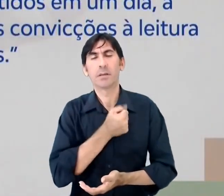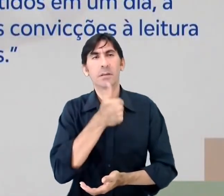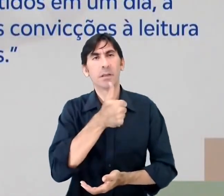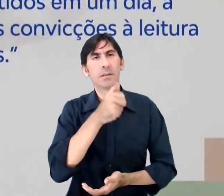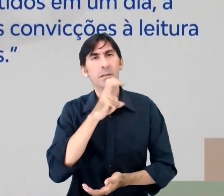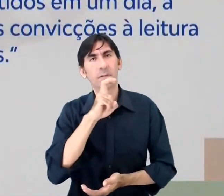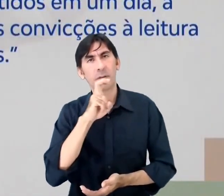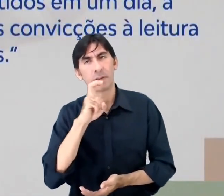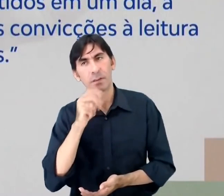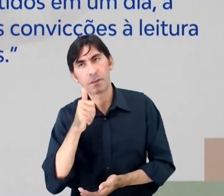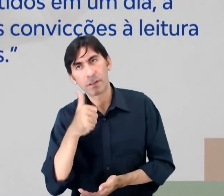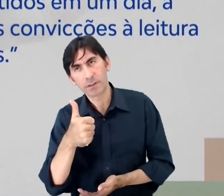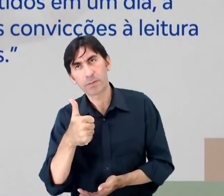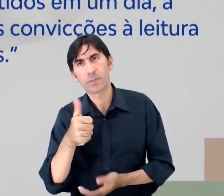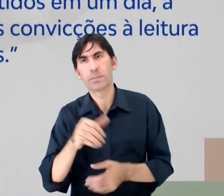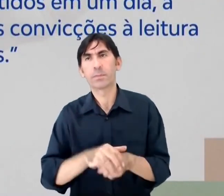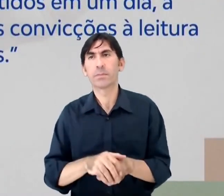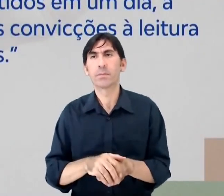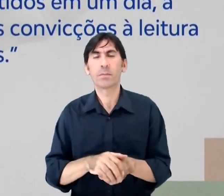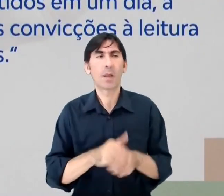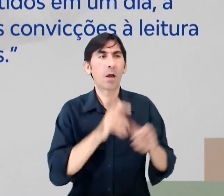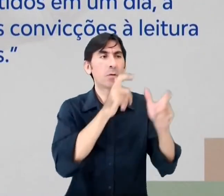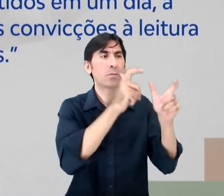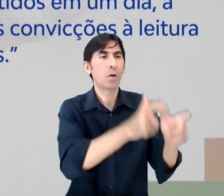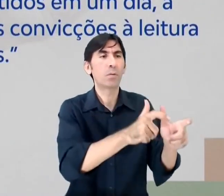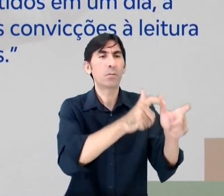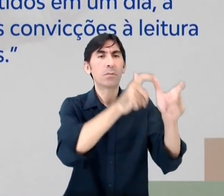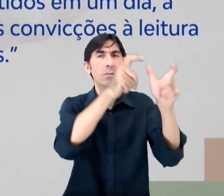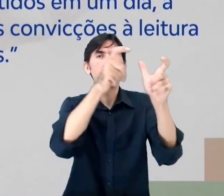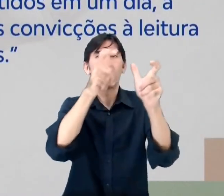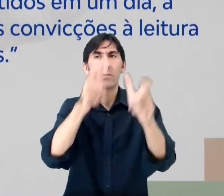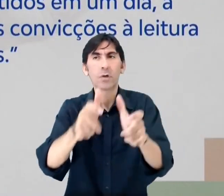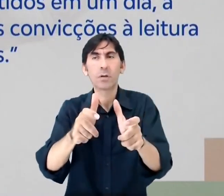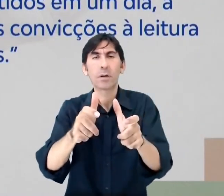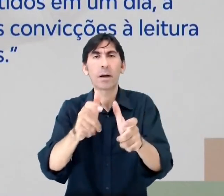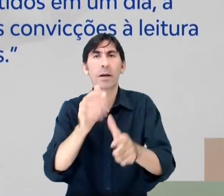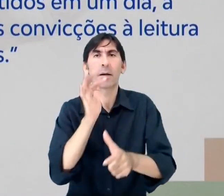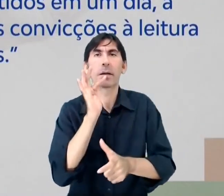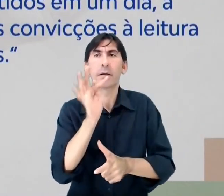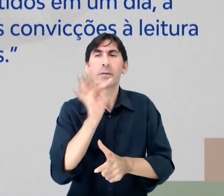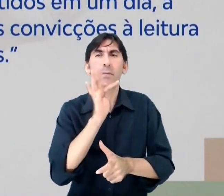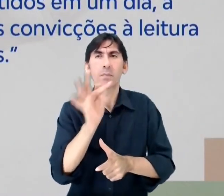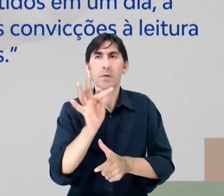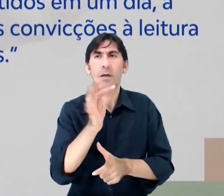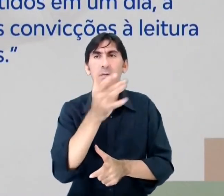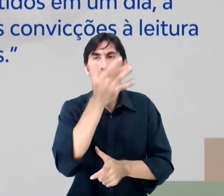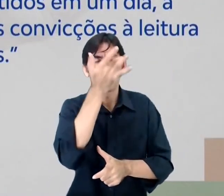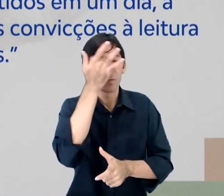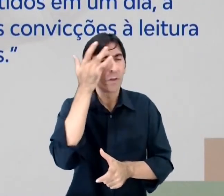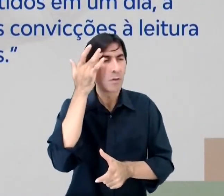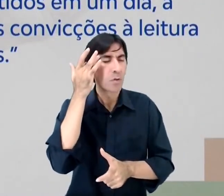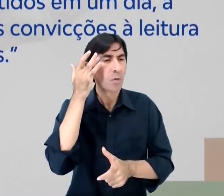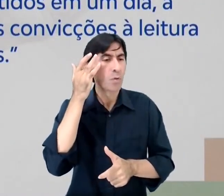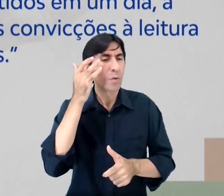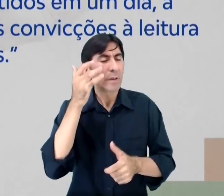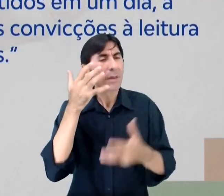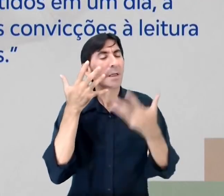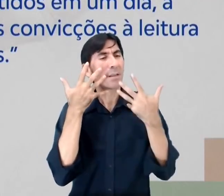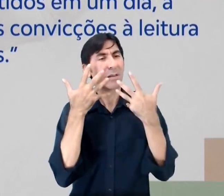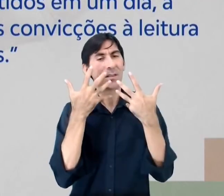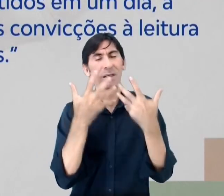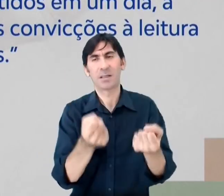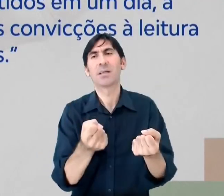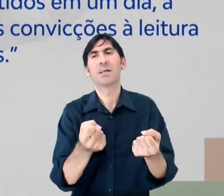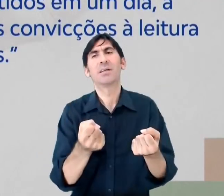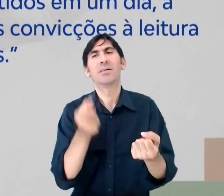mais de 1 milhar serão logo convertidos em um dia, a